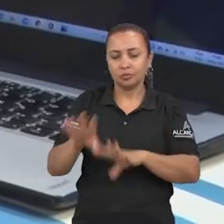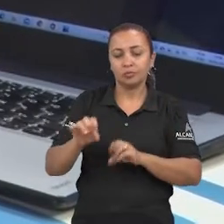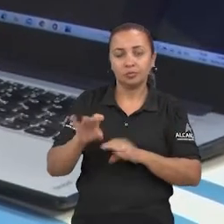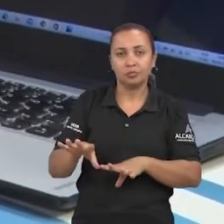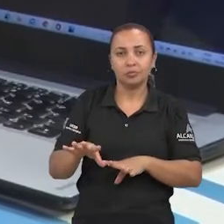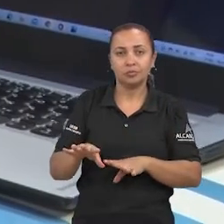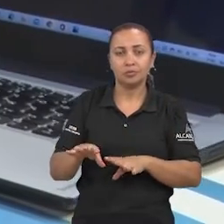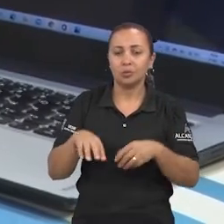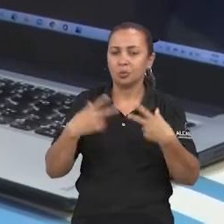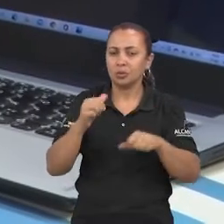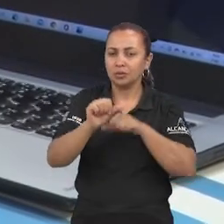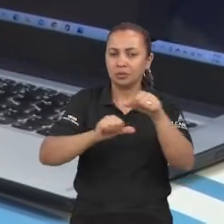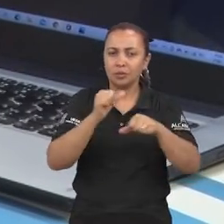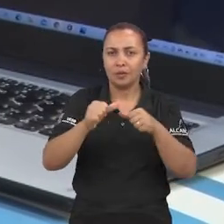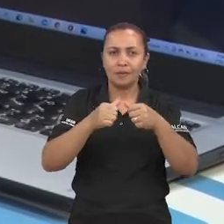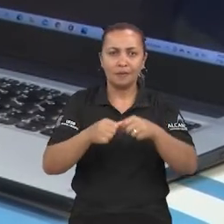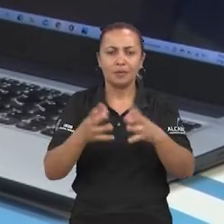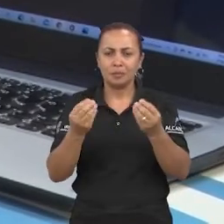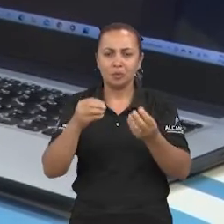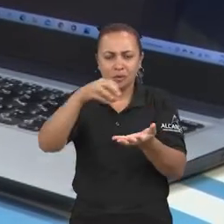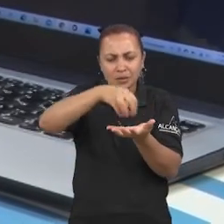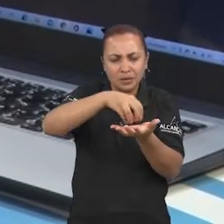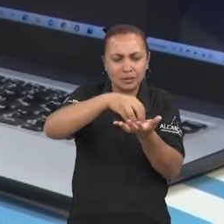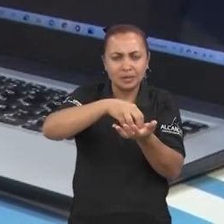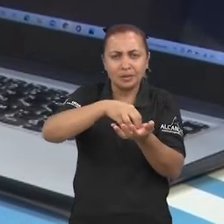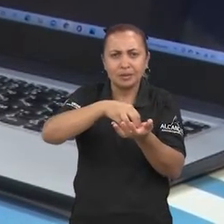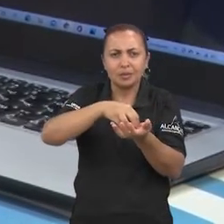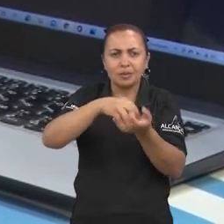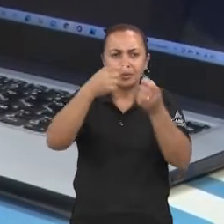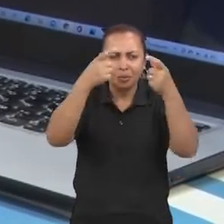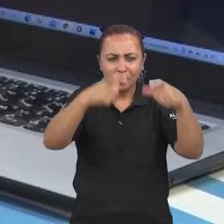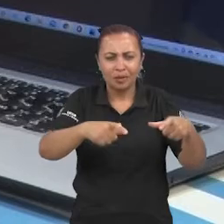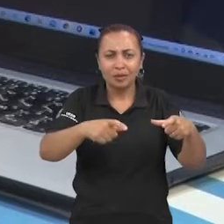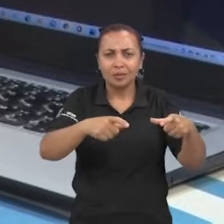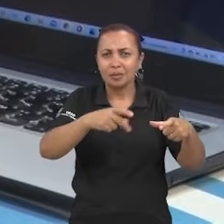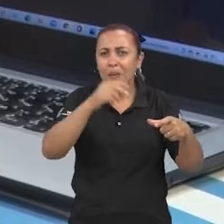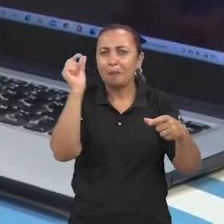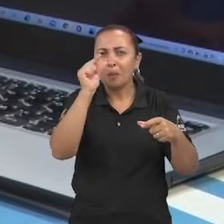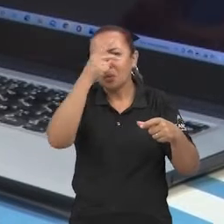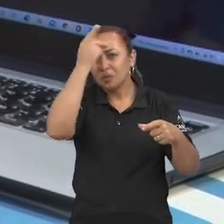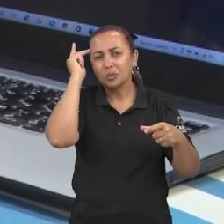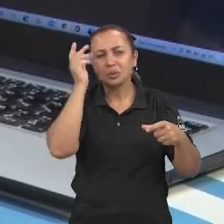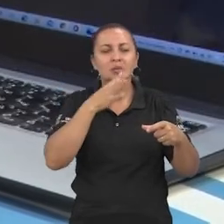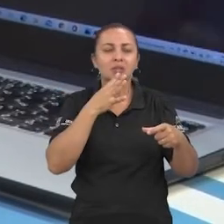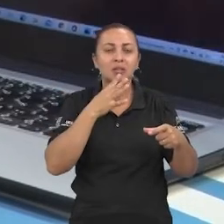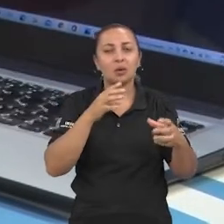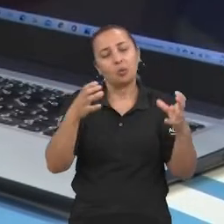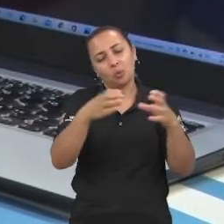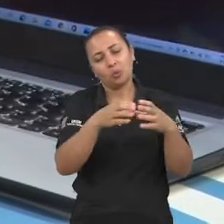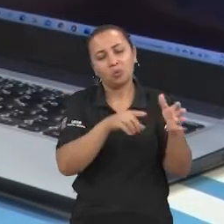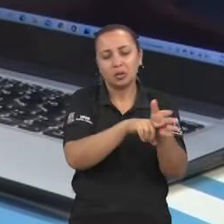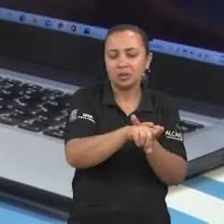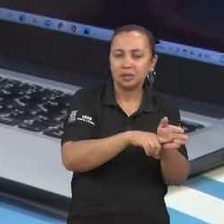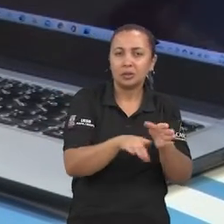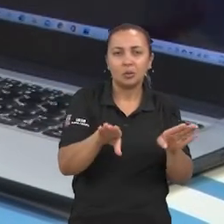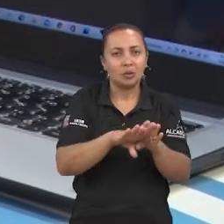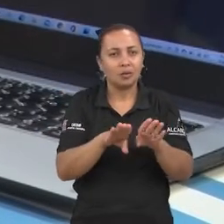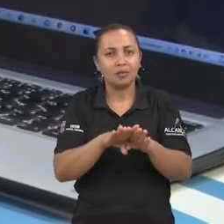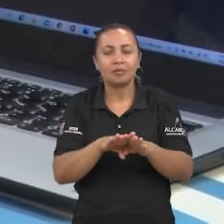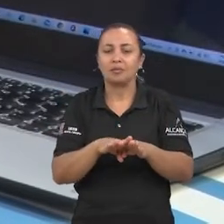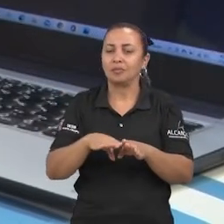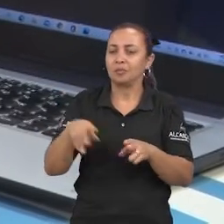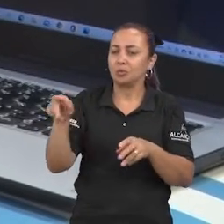quando são desenvolvidos, eles ficam muito centrados em um local e poucas pessoas conhecem, né? Então, o nosso grupo de pesquisa conhece, os professores de química do